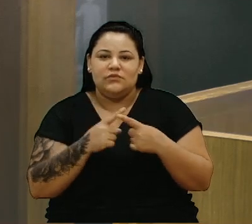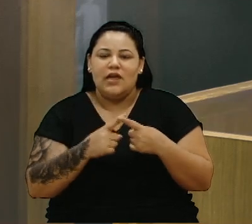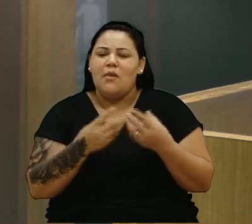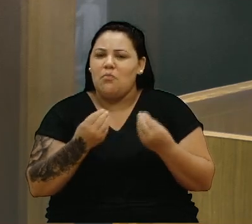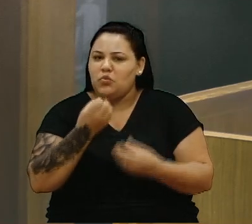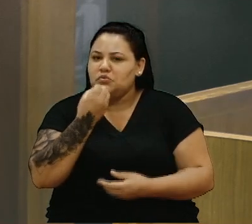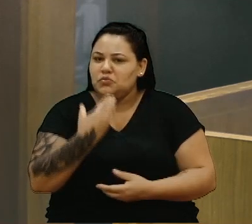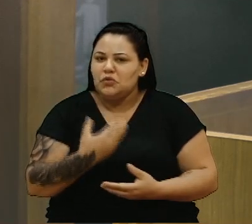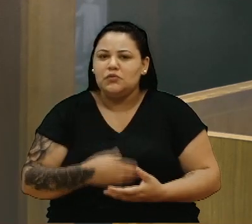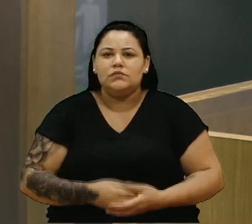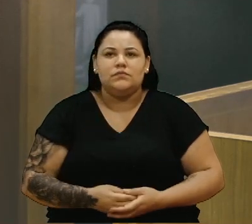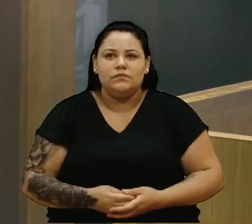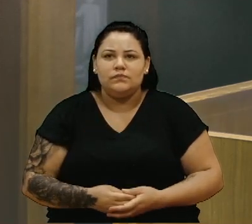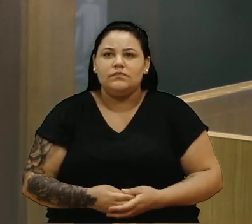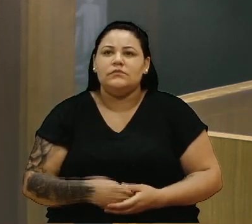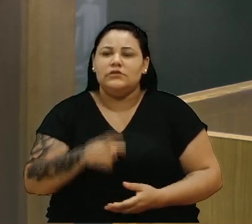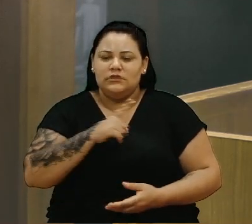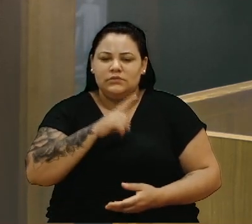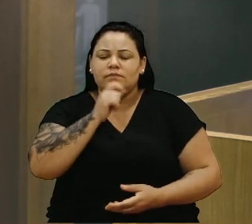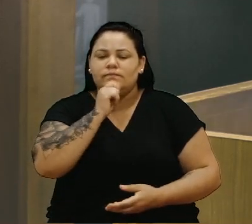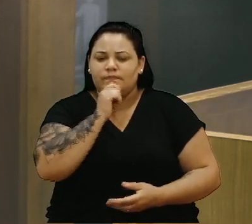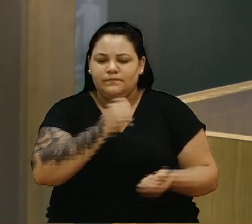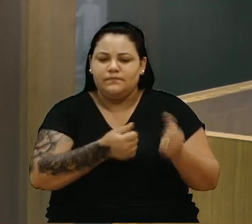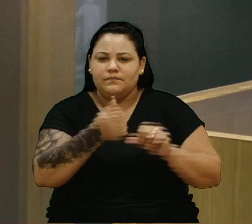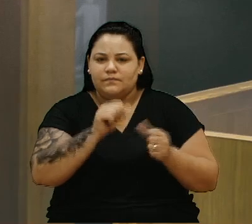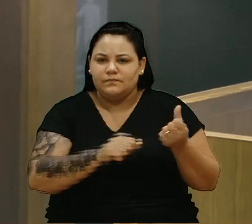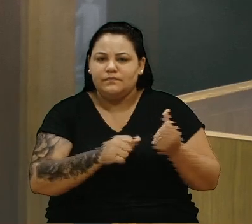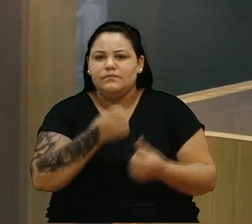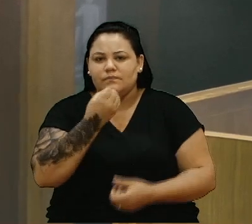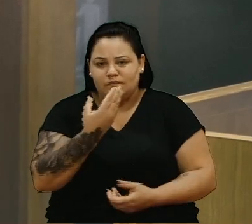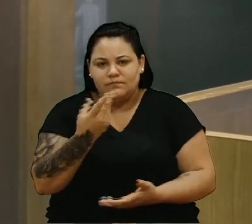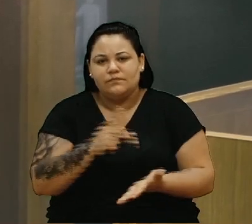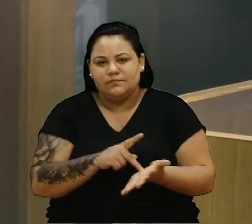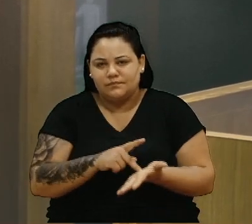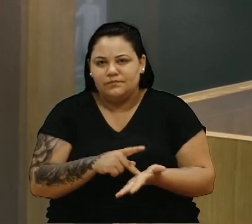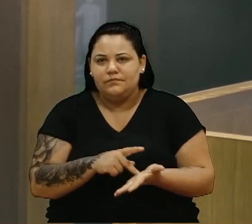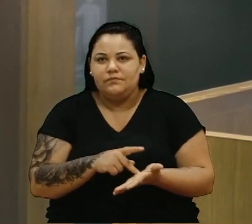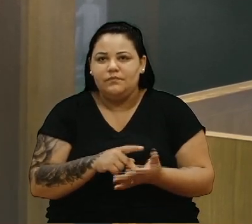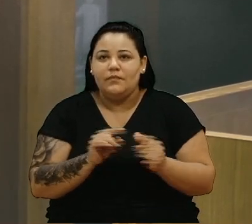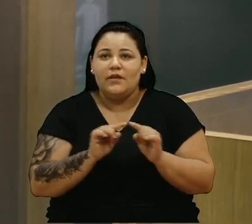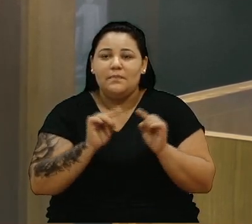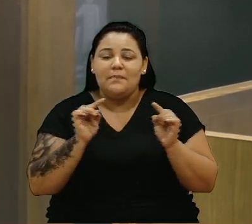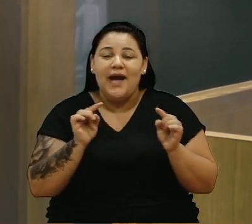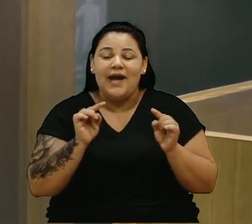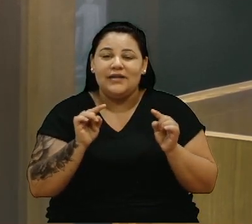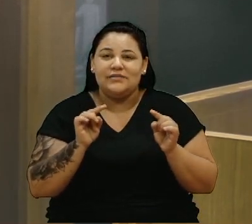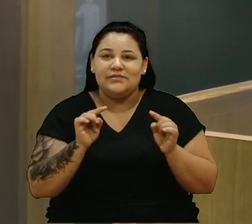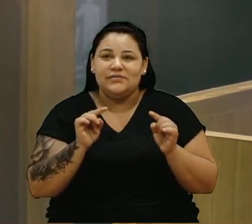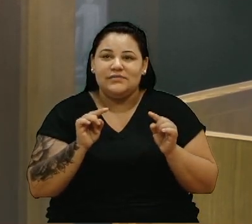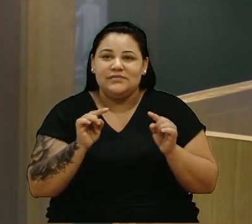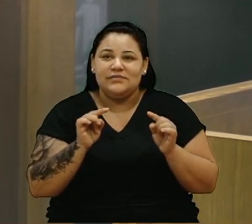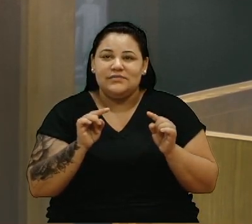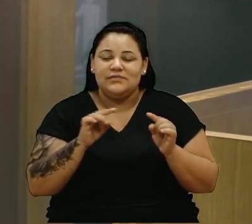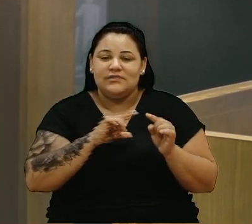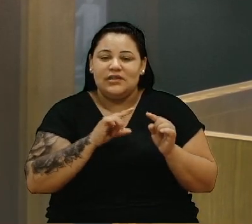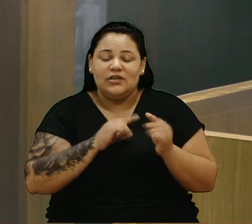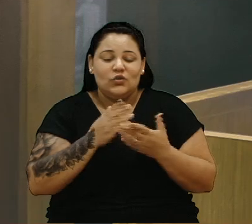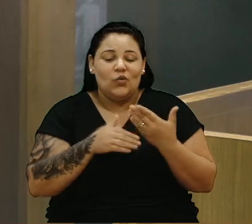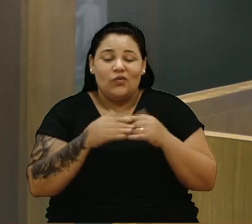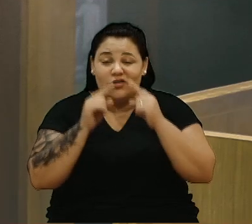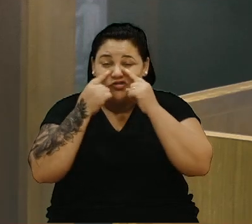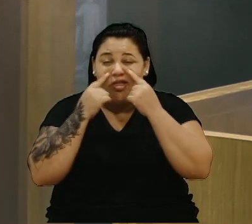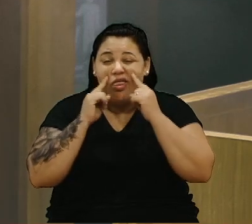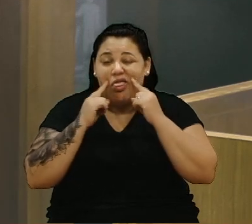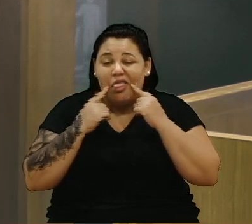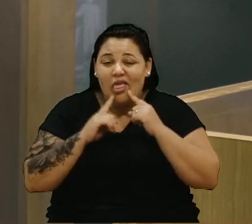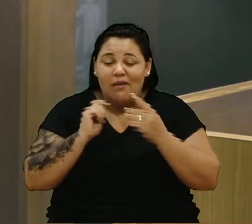E tem seus pontos bons ainda, o que tem que ser dito, né? Mas, pessoal, enquanto há toda essa choradeira por